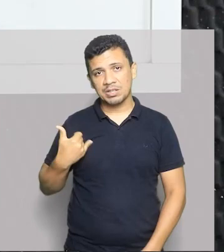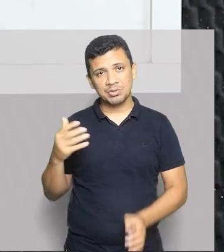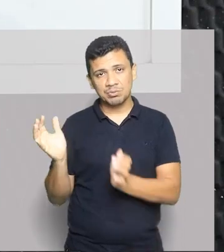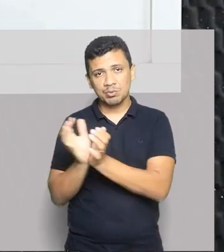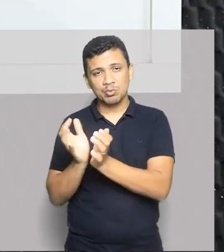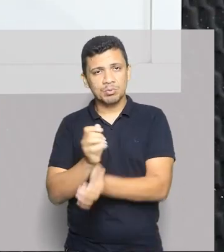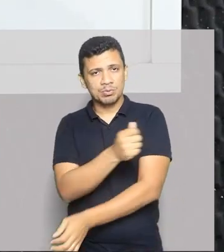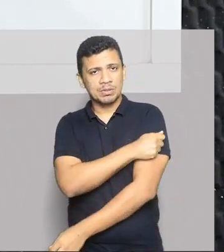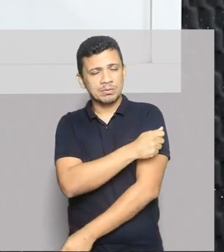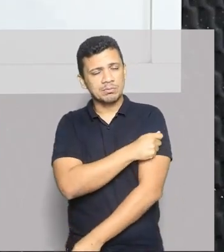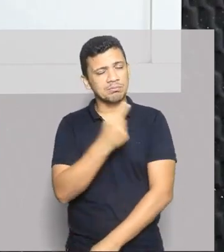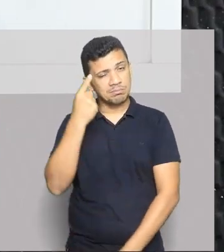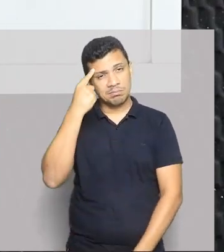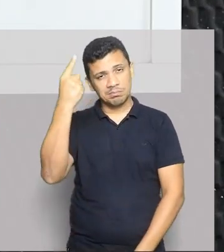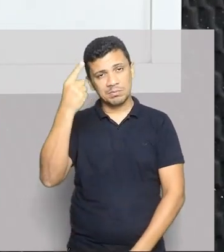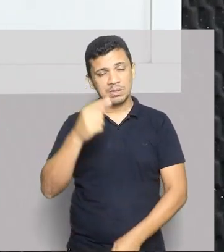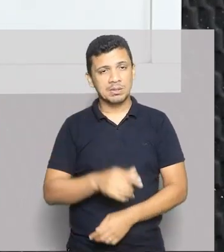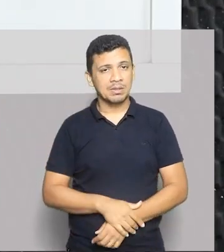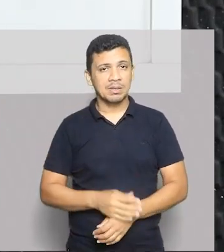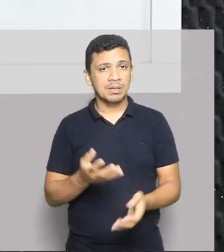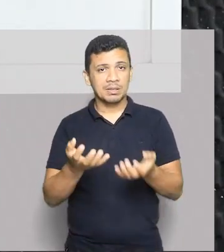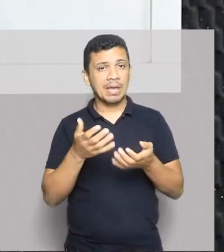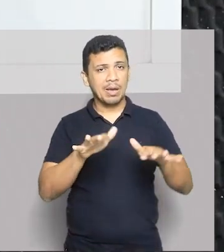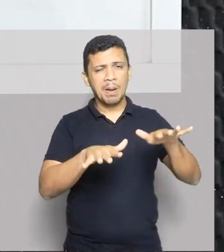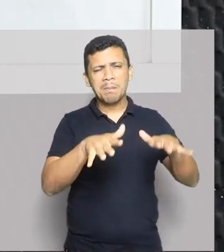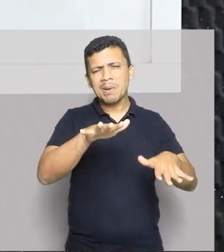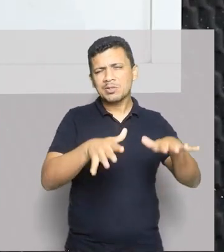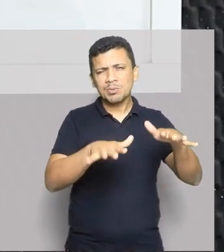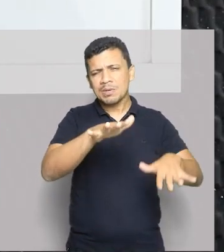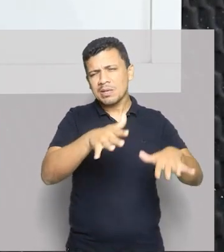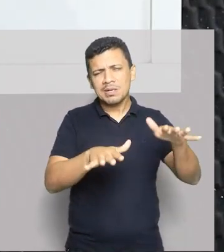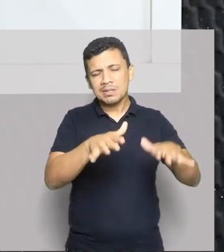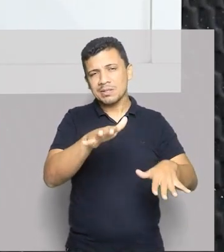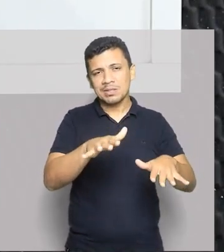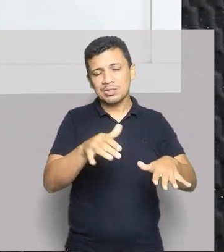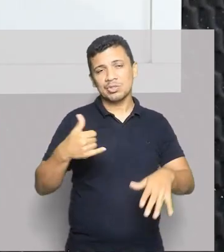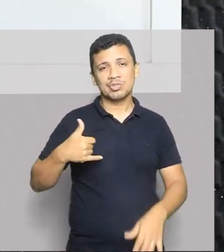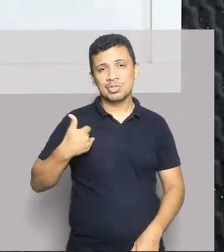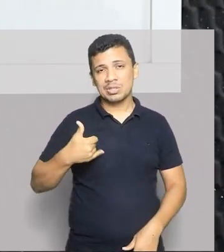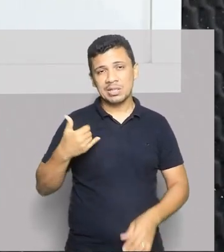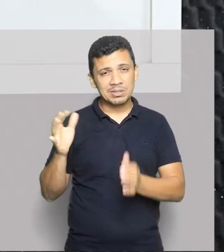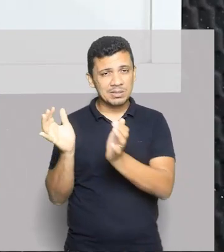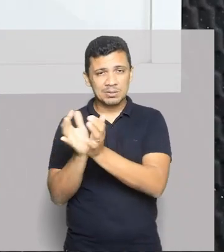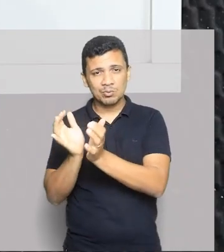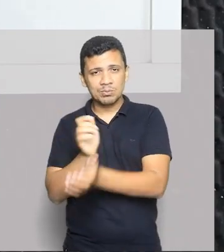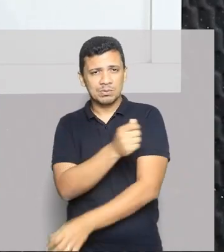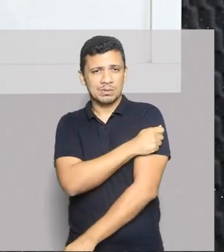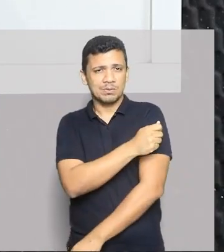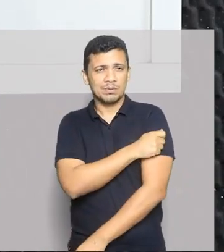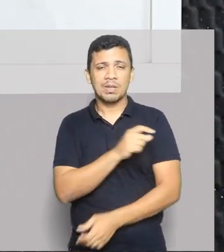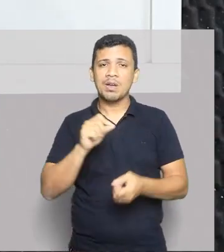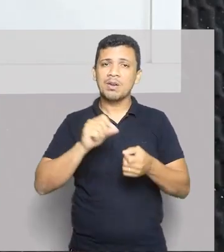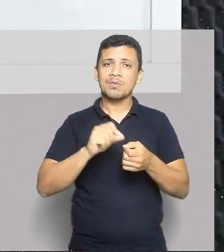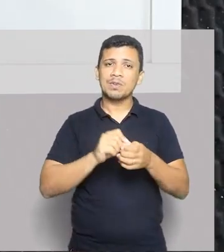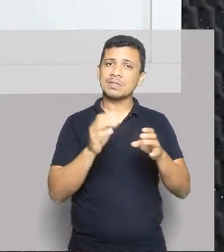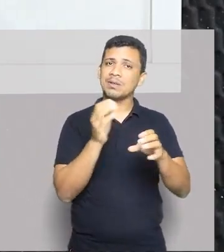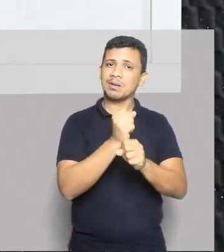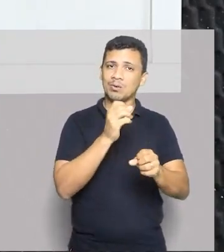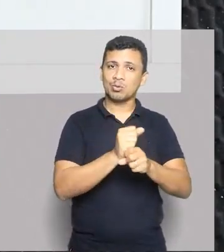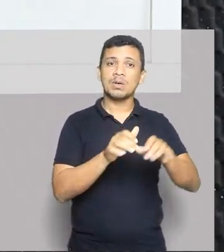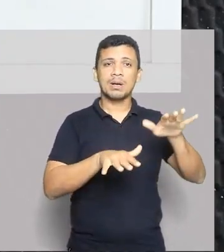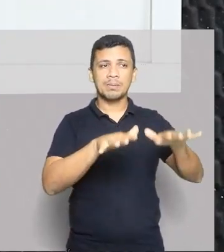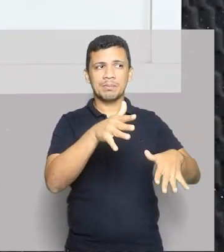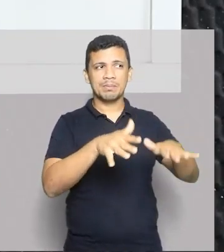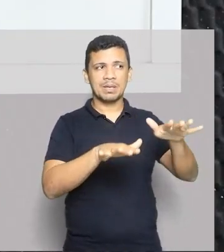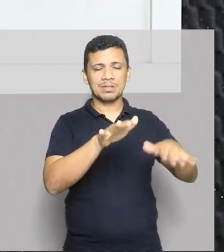grupo de alunos. Aí eu quero saber a média de idade dessa turminha, né? Então o que você vai fazer? Vamos calcular a média.